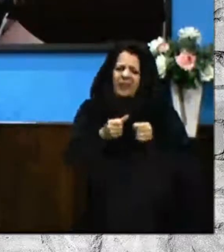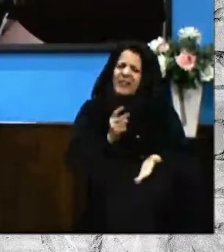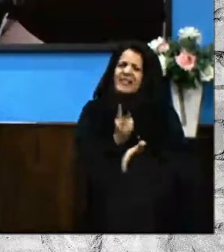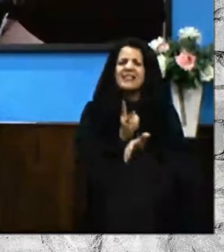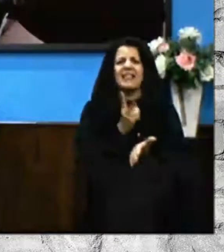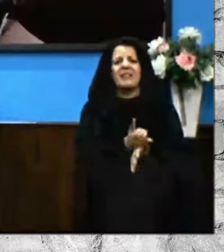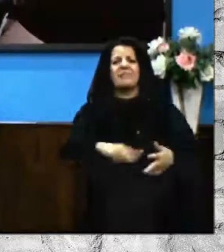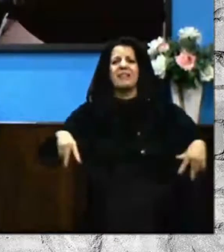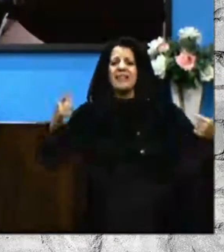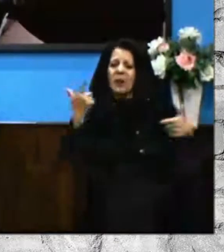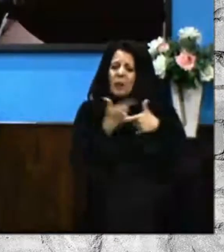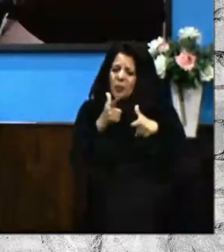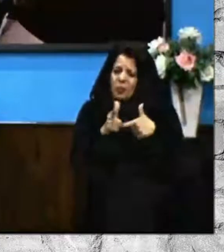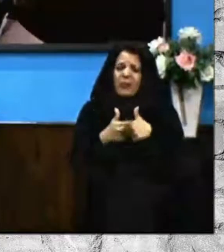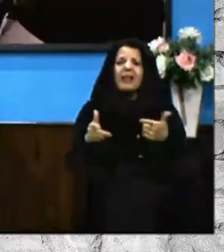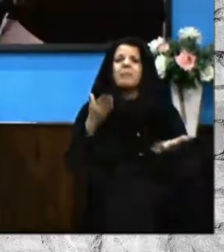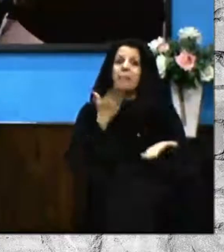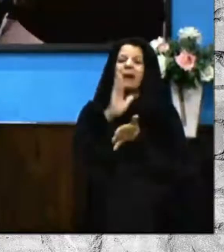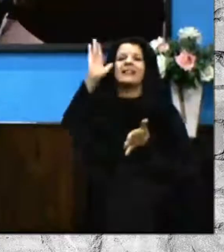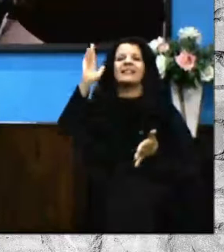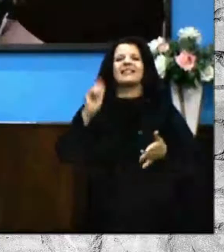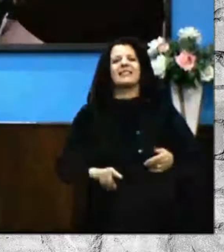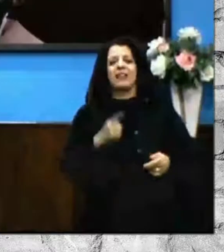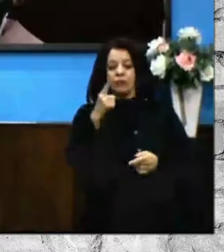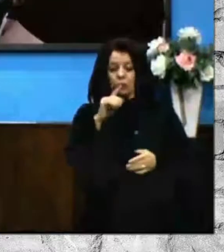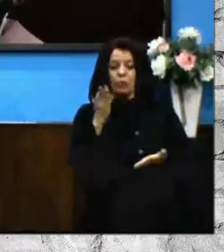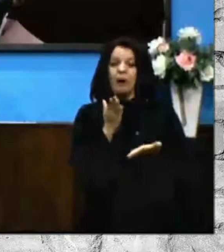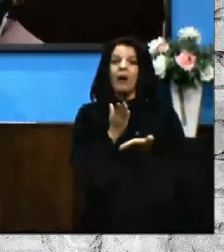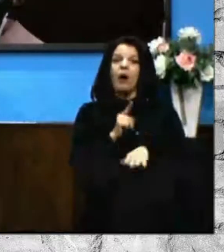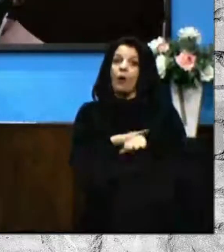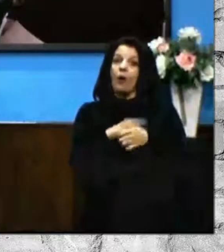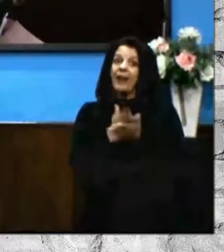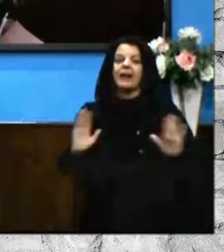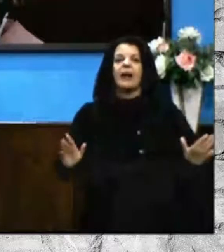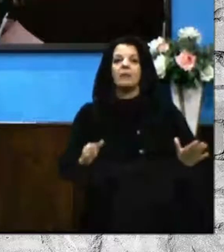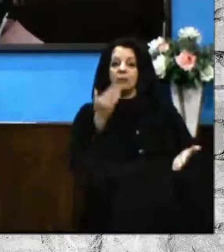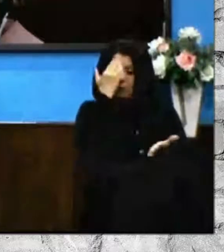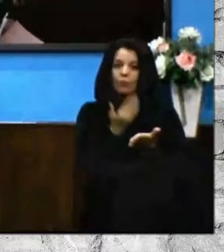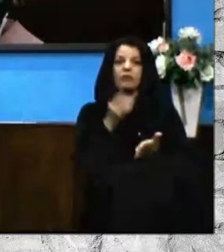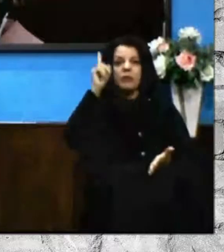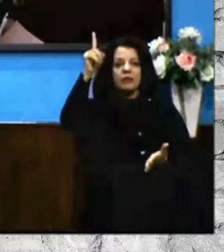luta não vai durar para sempre. Ela vai passar. Ela vai passar. Confie em Deus.